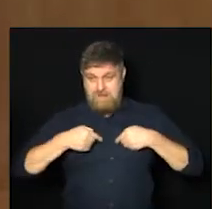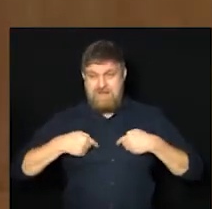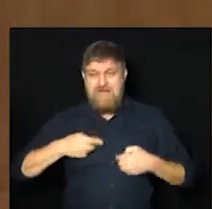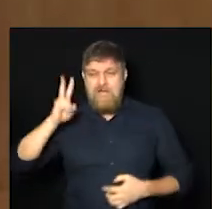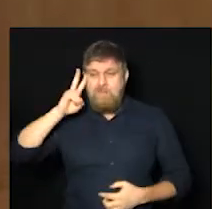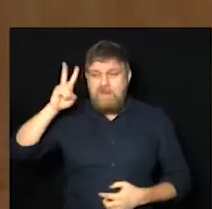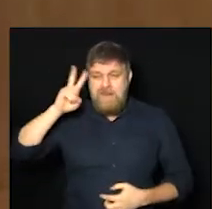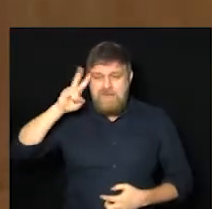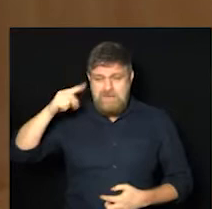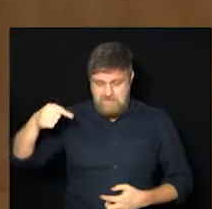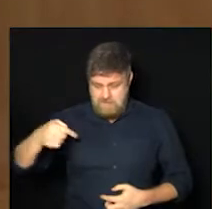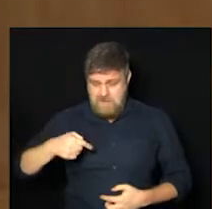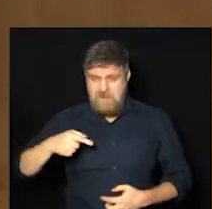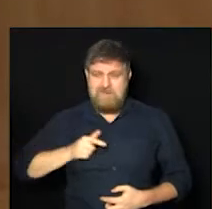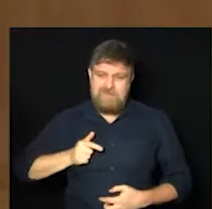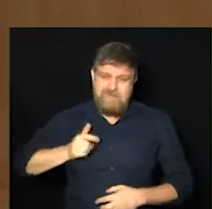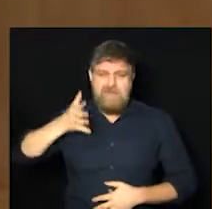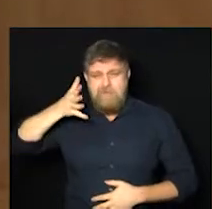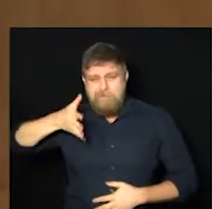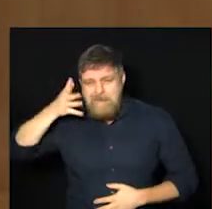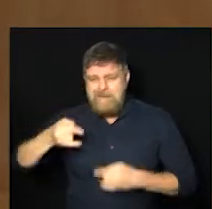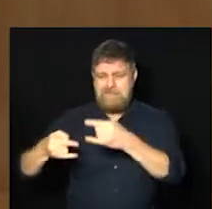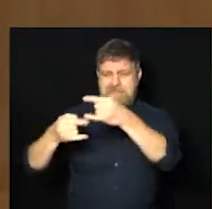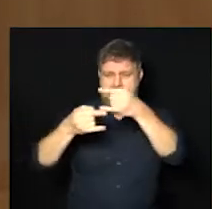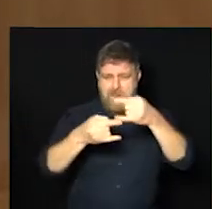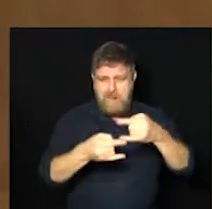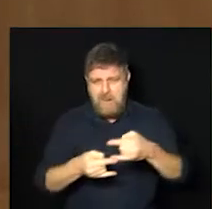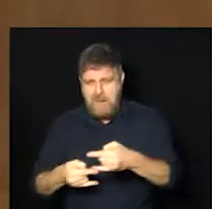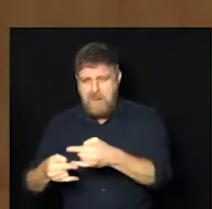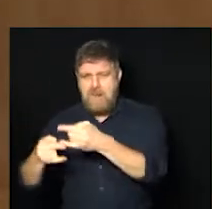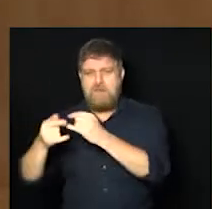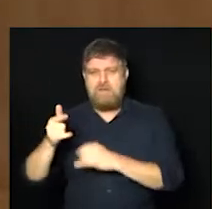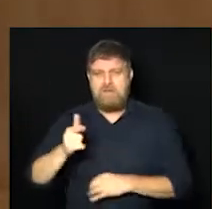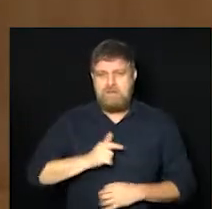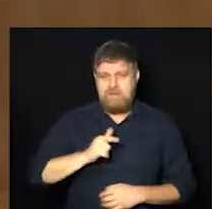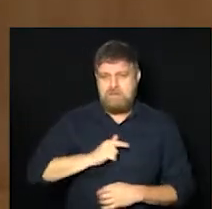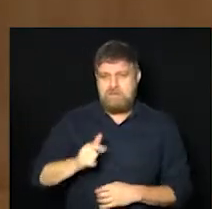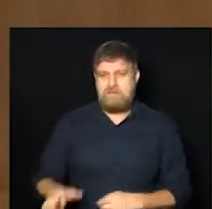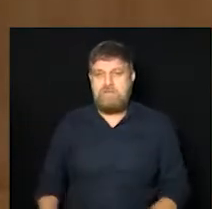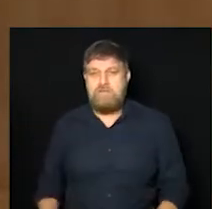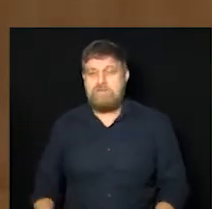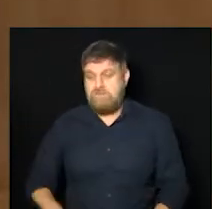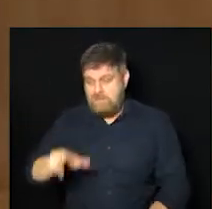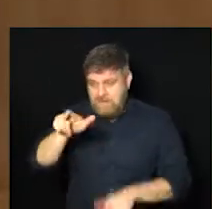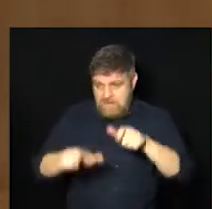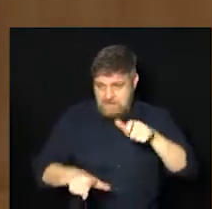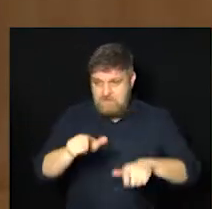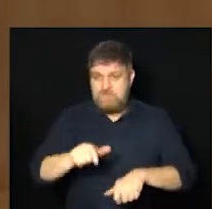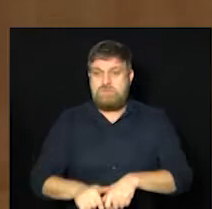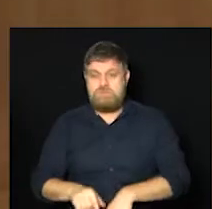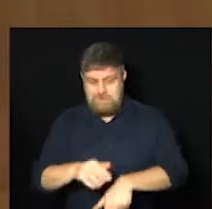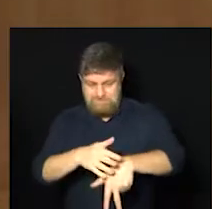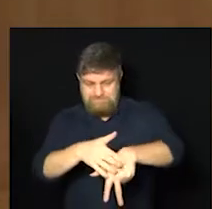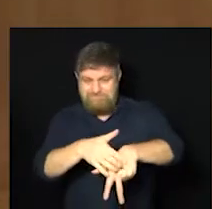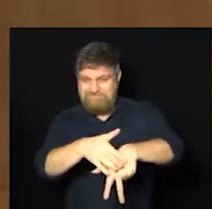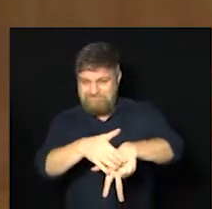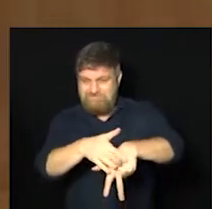tido conferências a respeito, presença dos nossos pacientes,